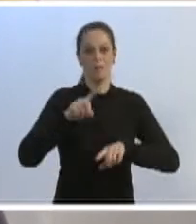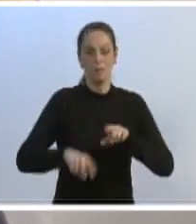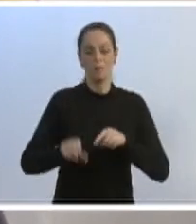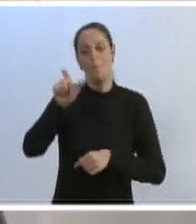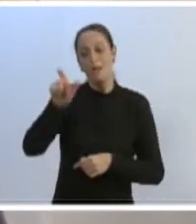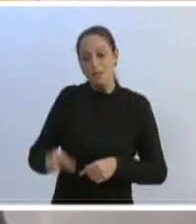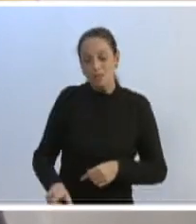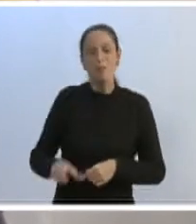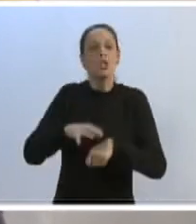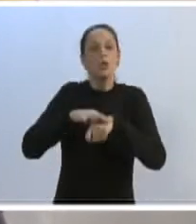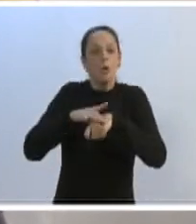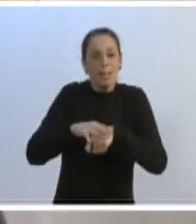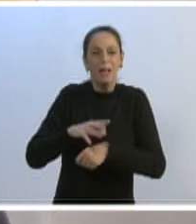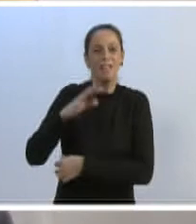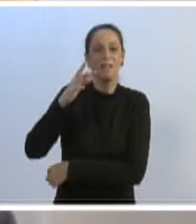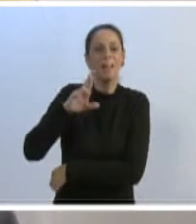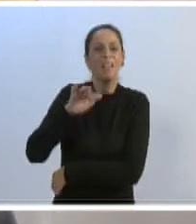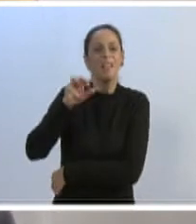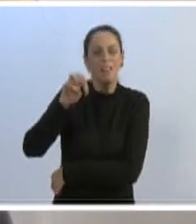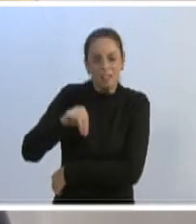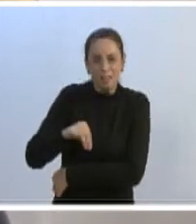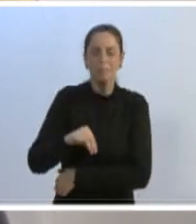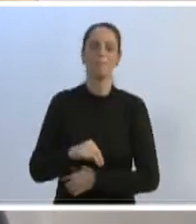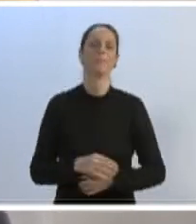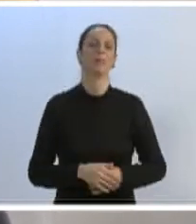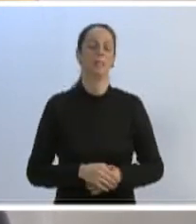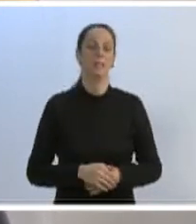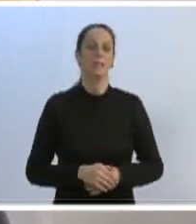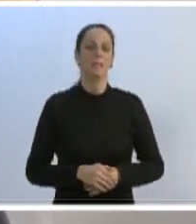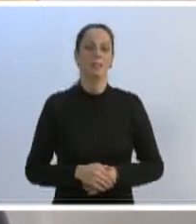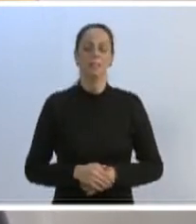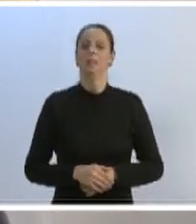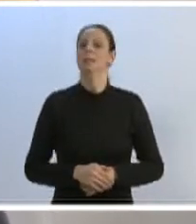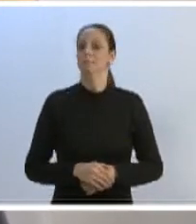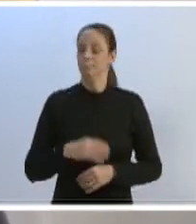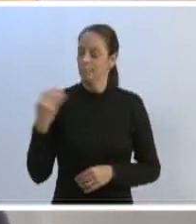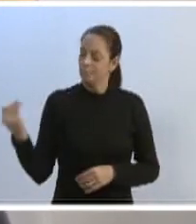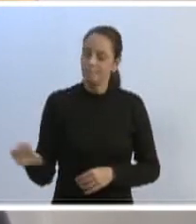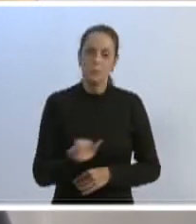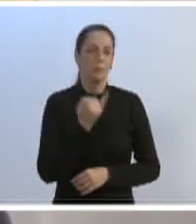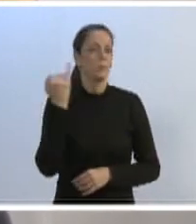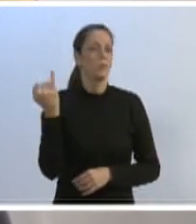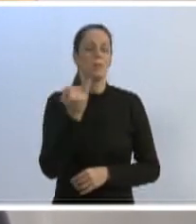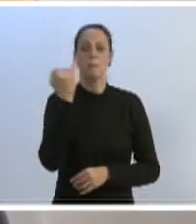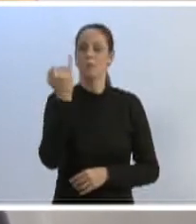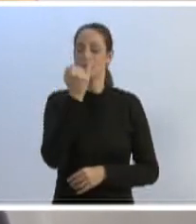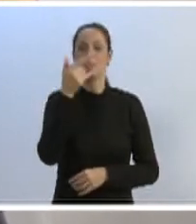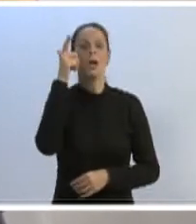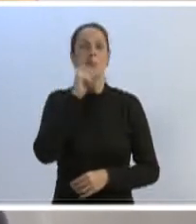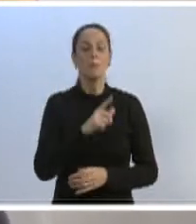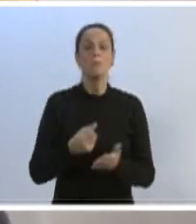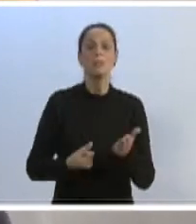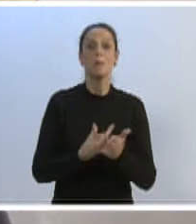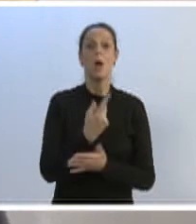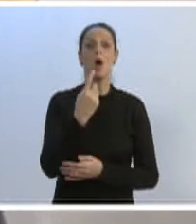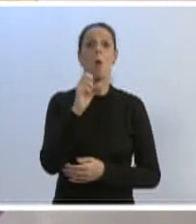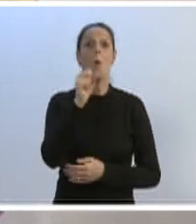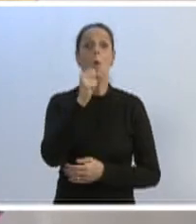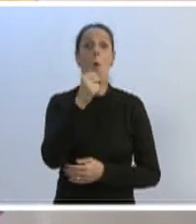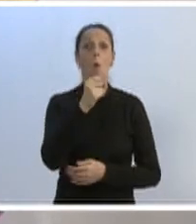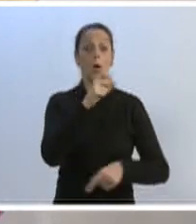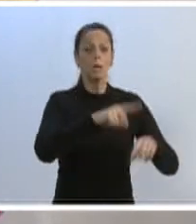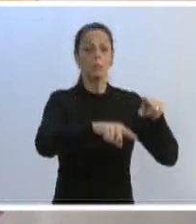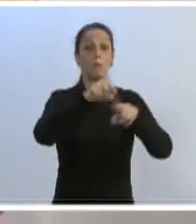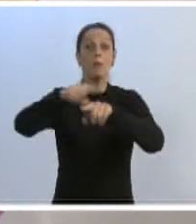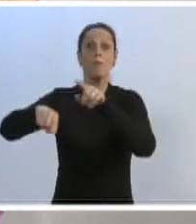Destacar mais uma vez aí a parceria com o Rotary de Denver, que foi essencial para a compra desses 8 equipamentos que também foram distribuídos